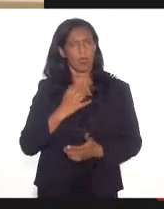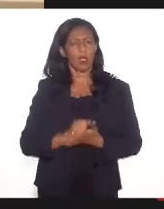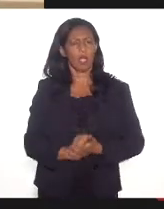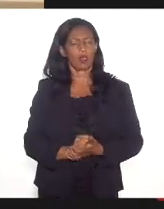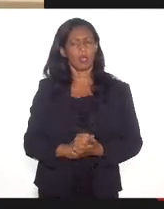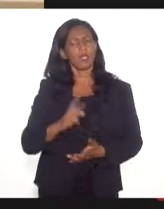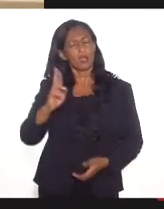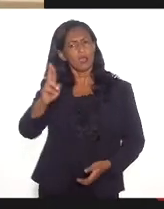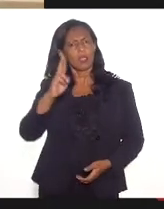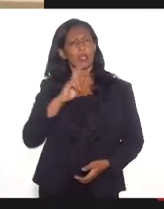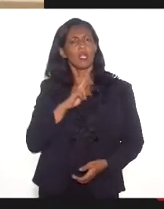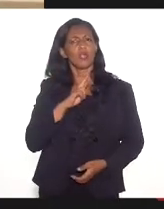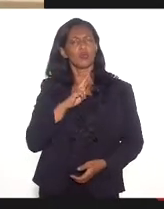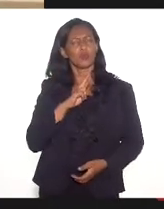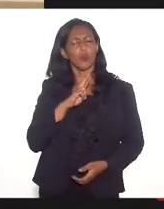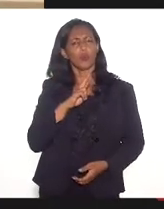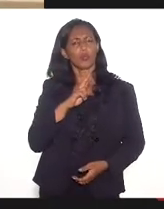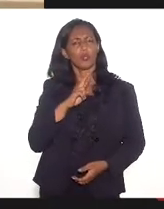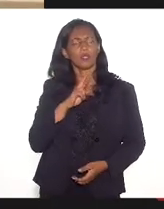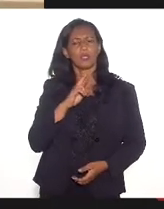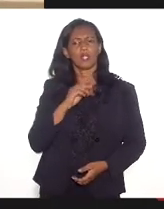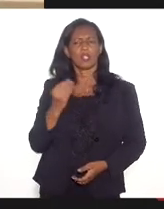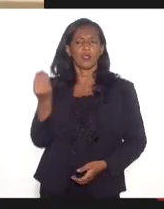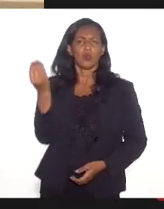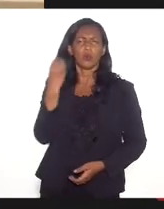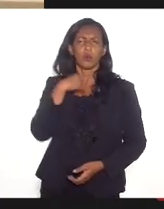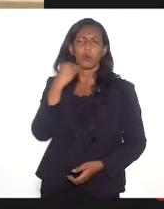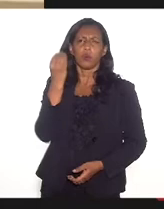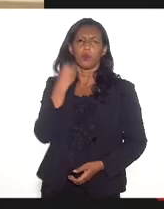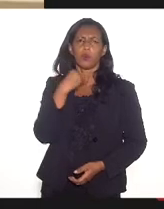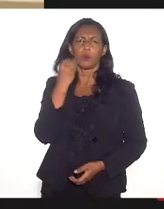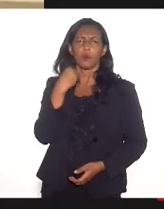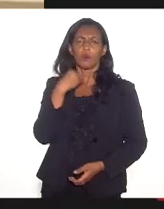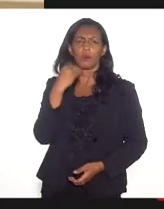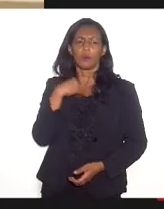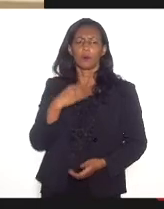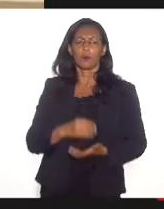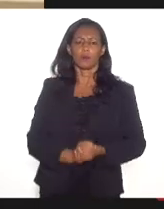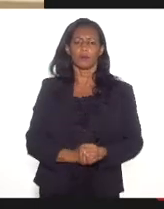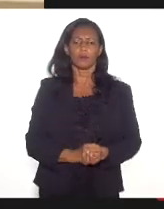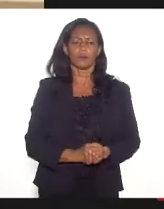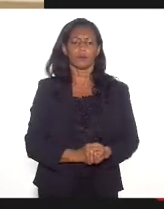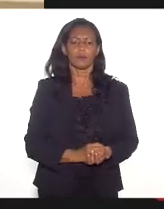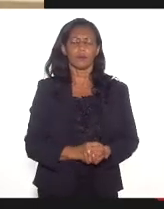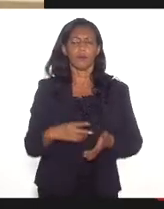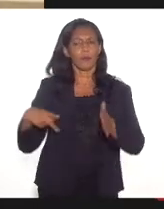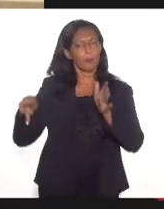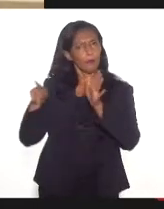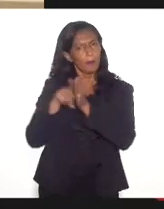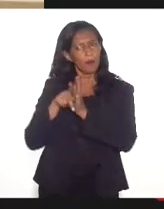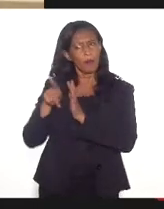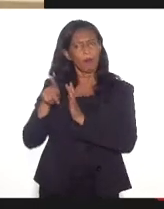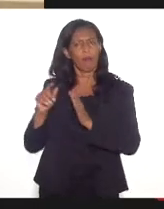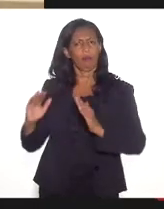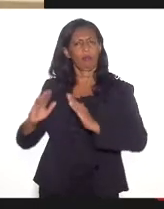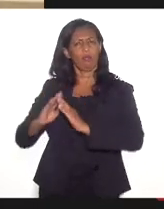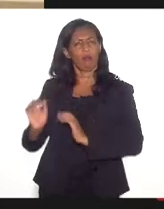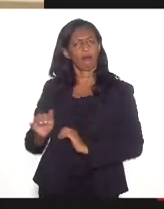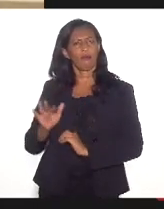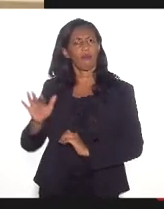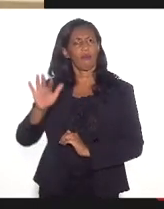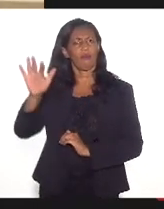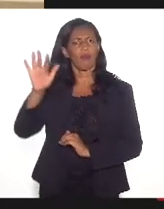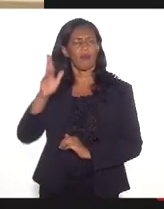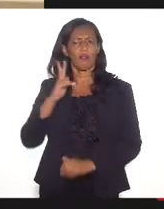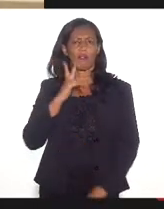conta das fragilidades colocadas para a própria comunidade. A gente falou da